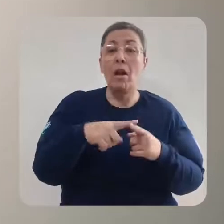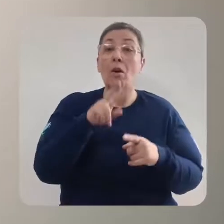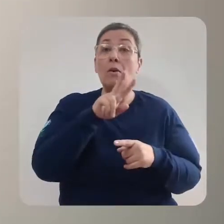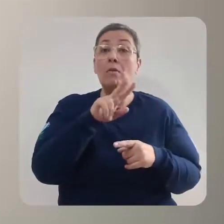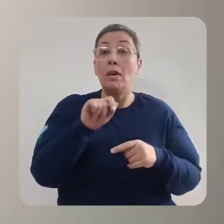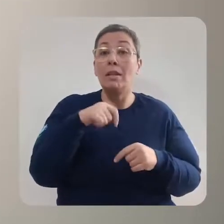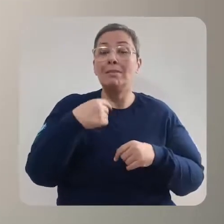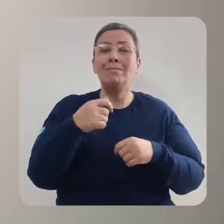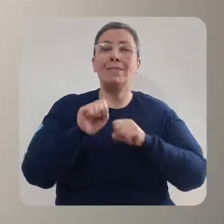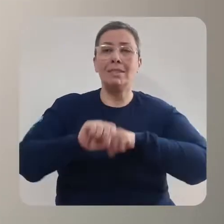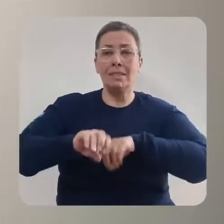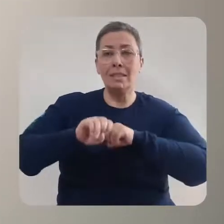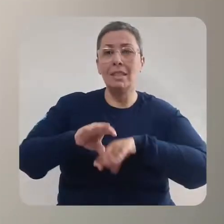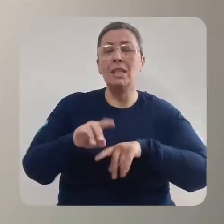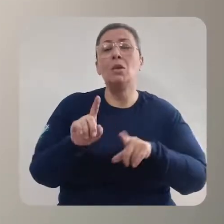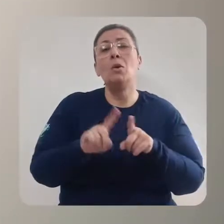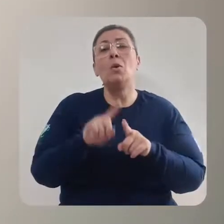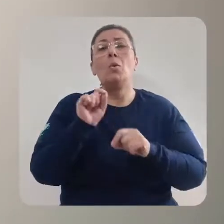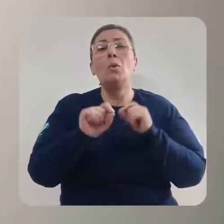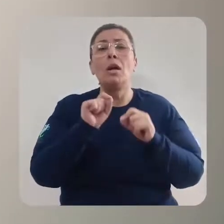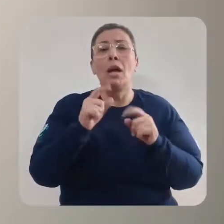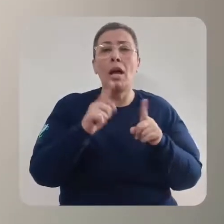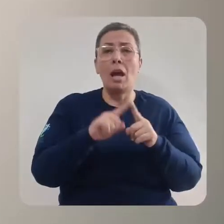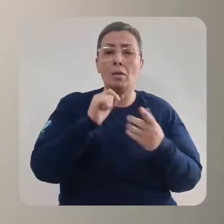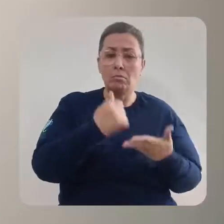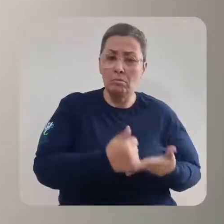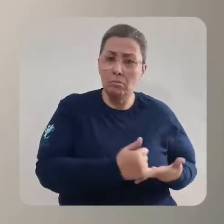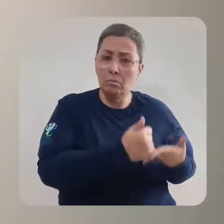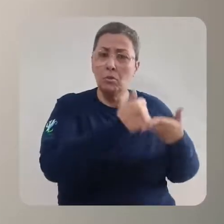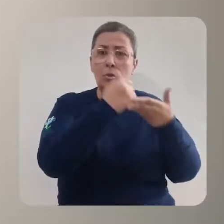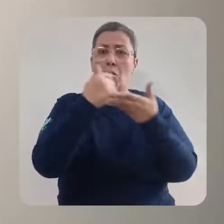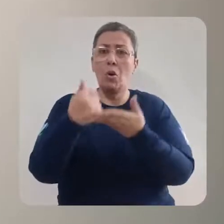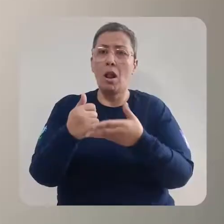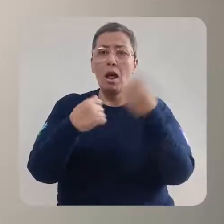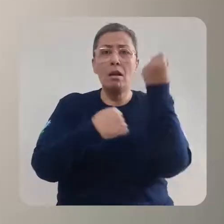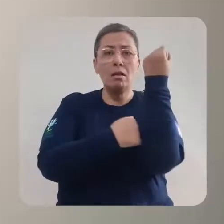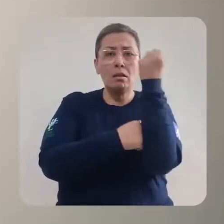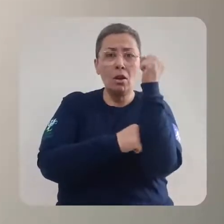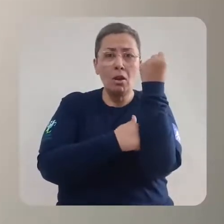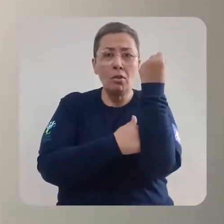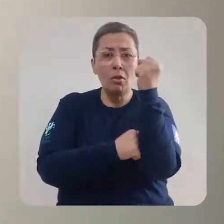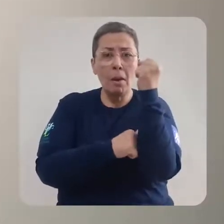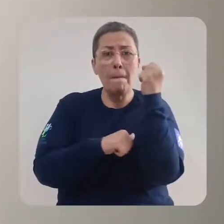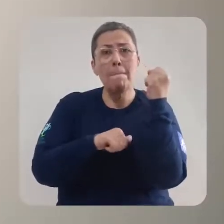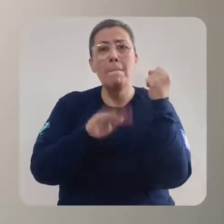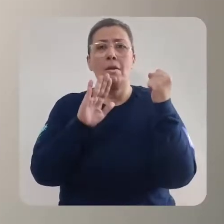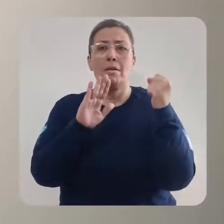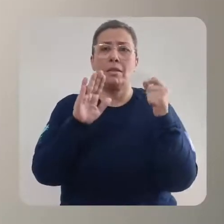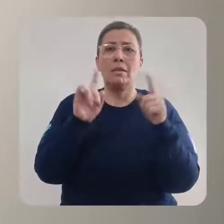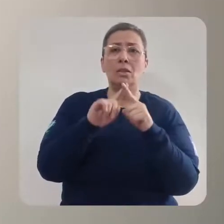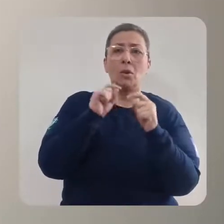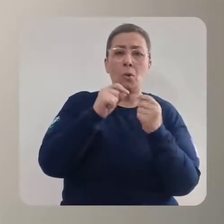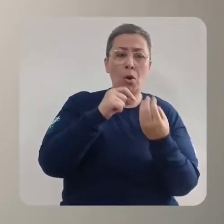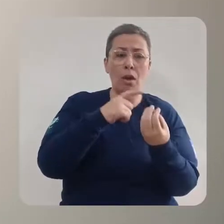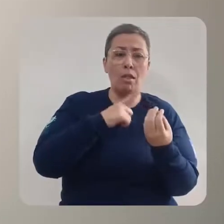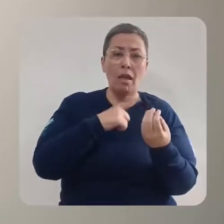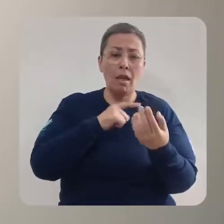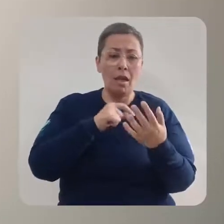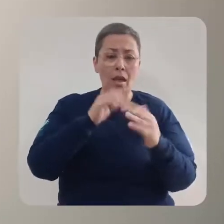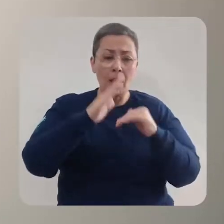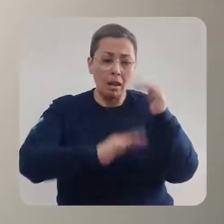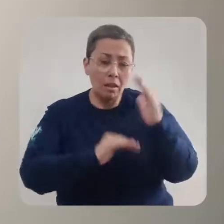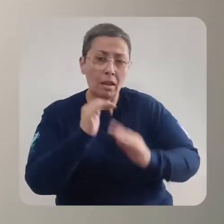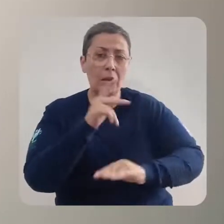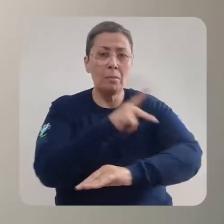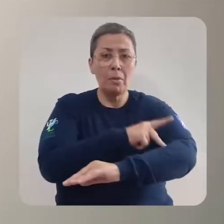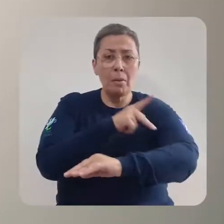vamos ensinar que isso leva o quê? A essa coordenação motora ampla, que envolve as